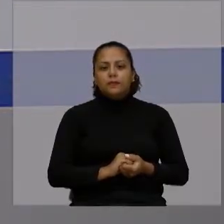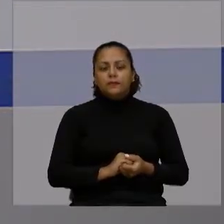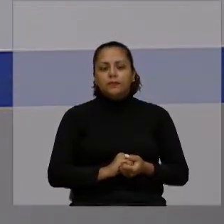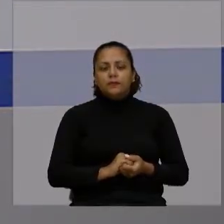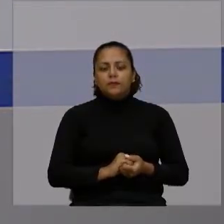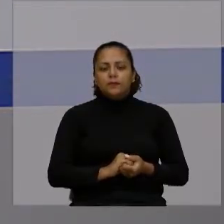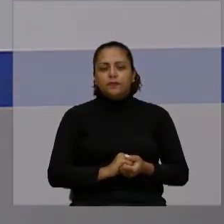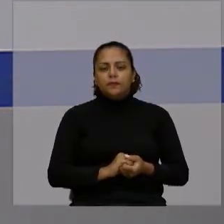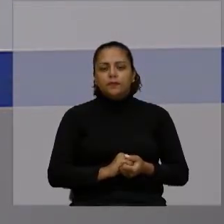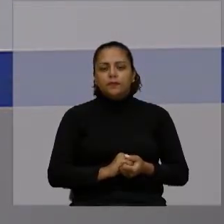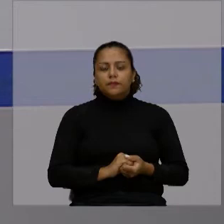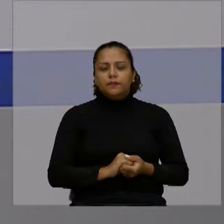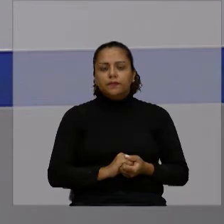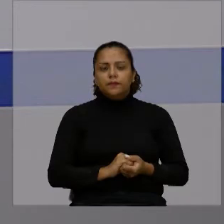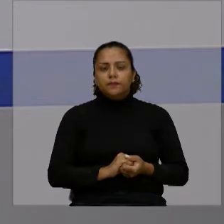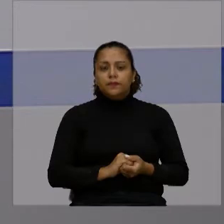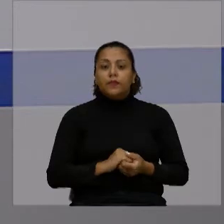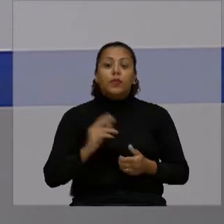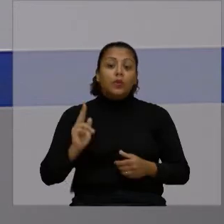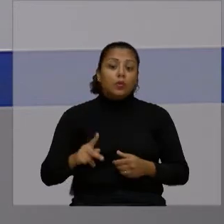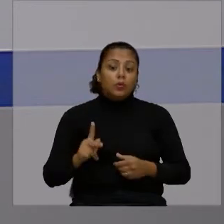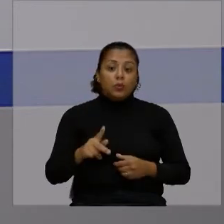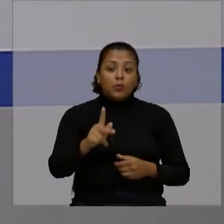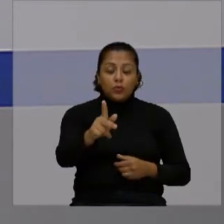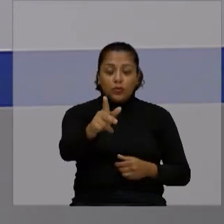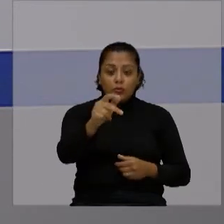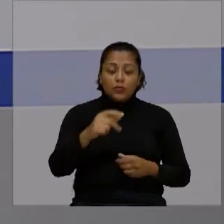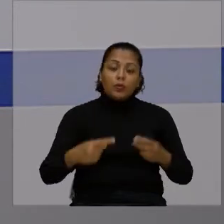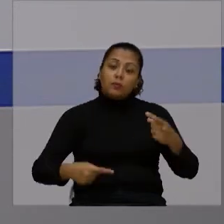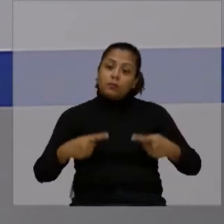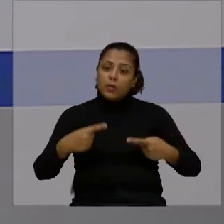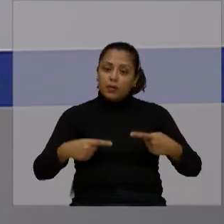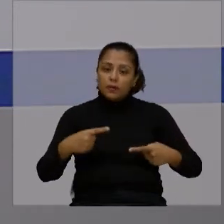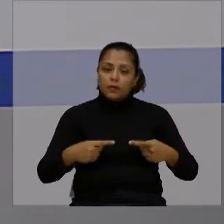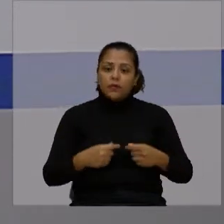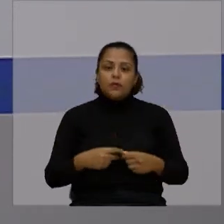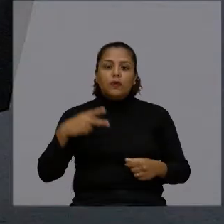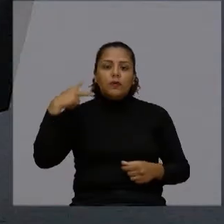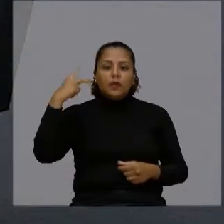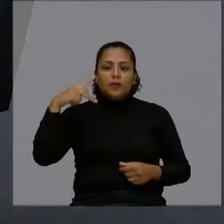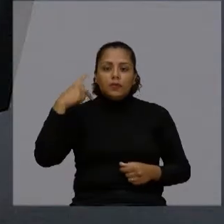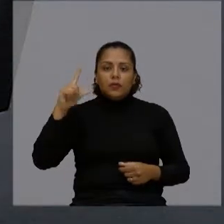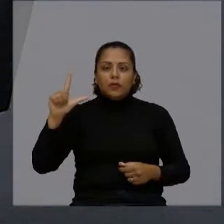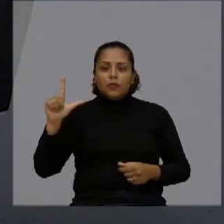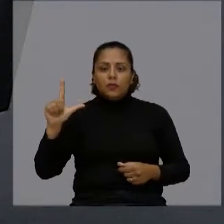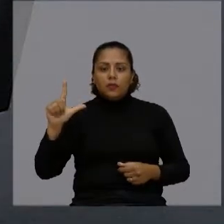Seguindo aqui a ordem do Pinga Fogo, nobre vereador Lino Bispo.